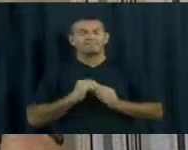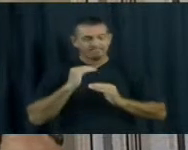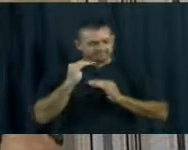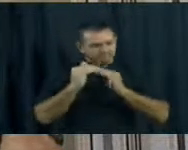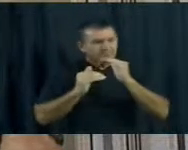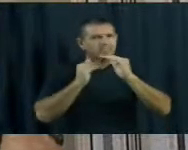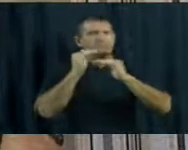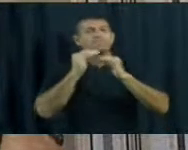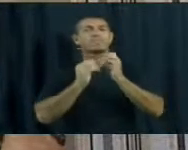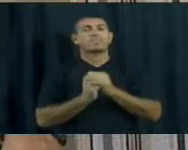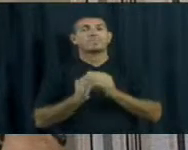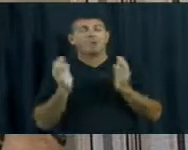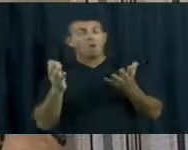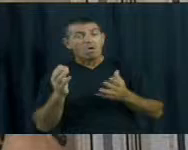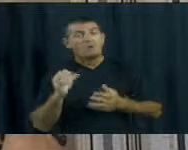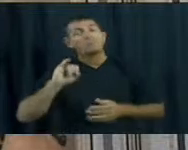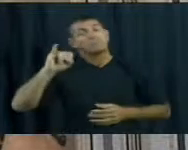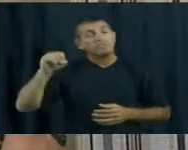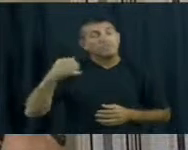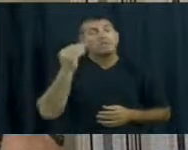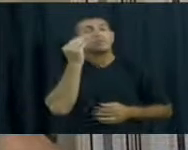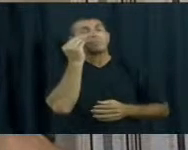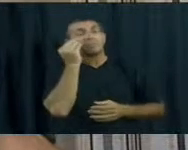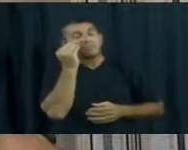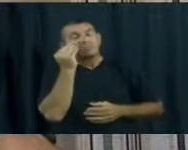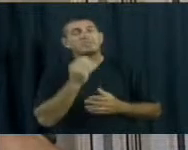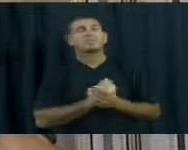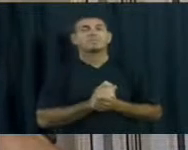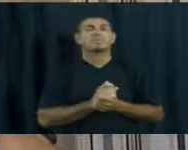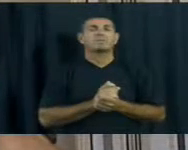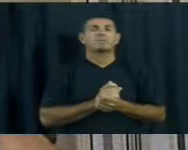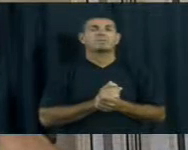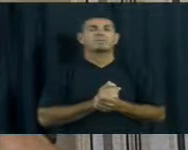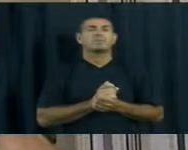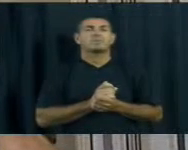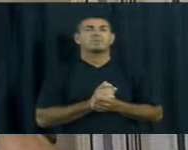Quero aproveitar a oportunidade, não faz nem parte, né, da nossa entrevista,